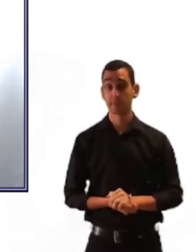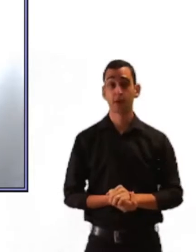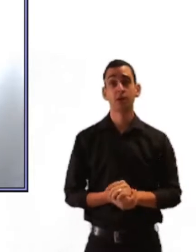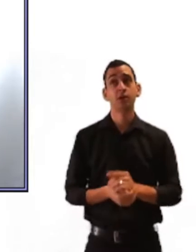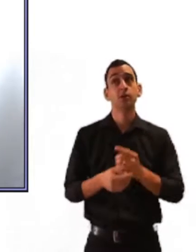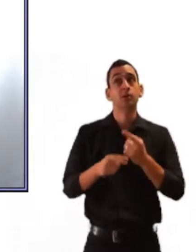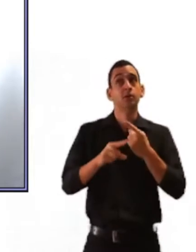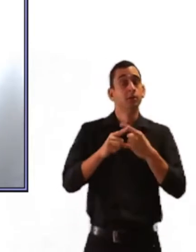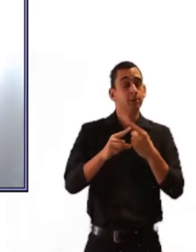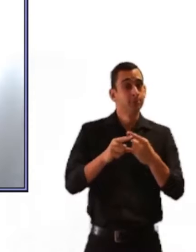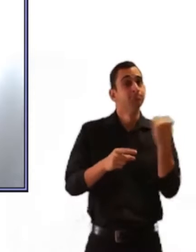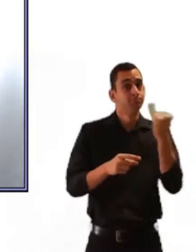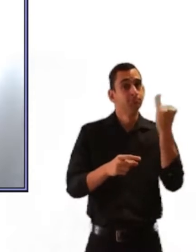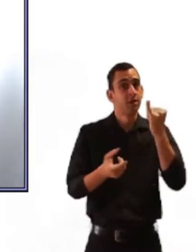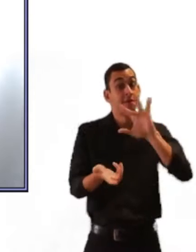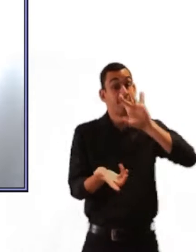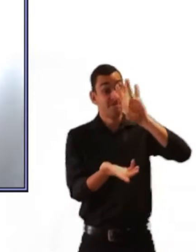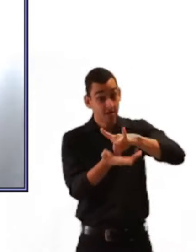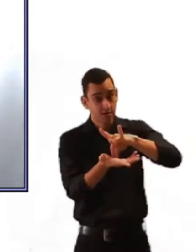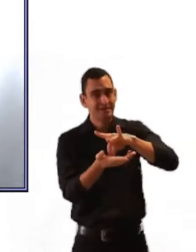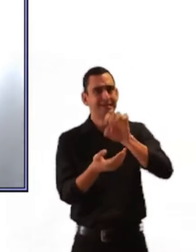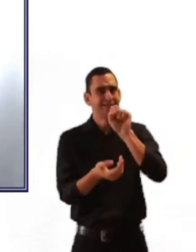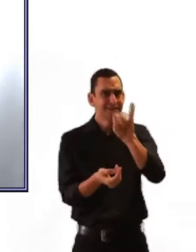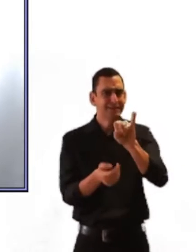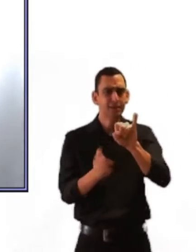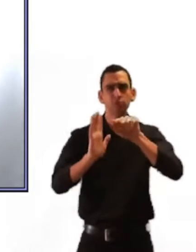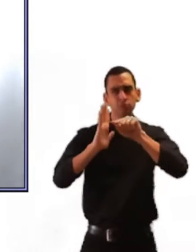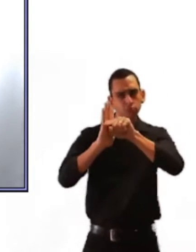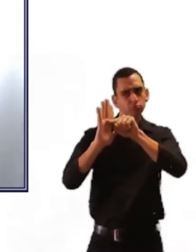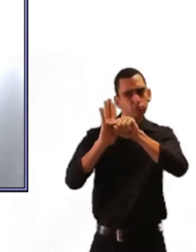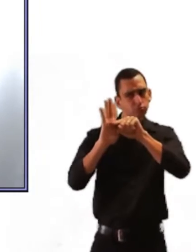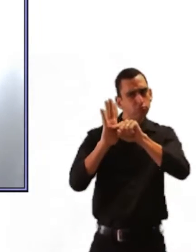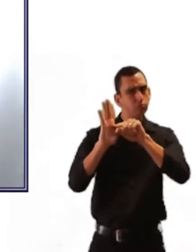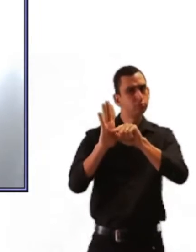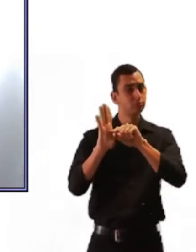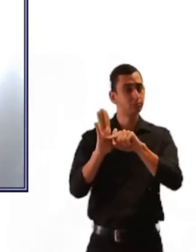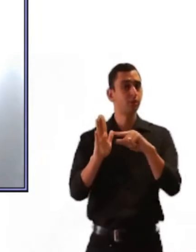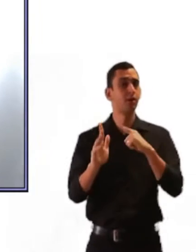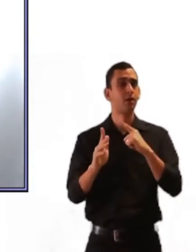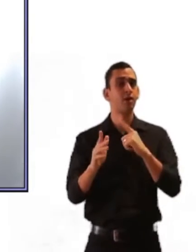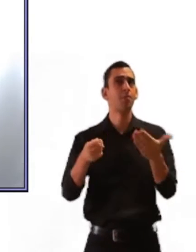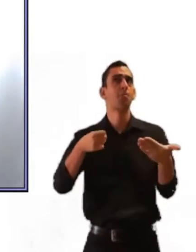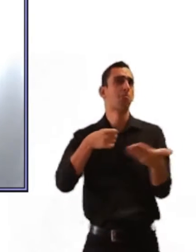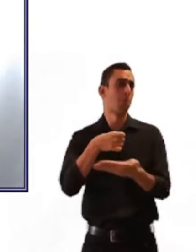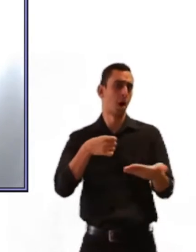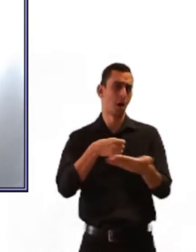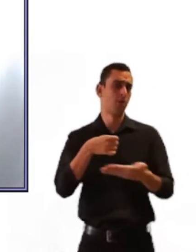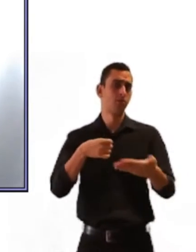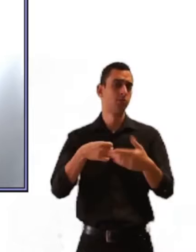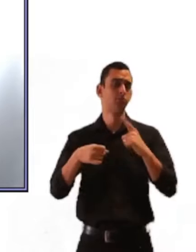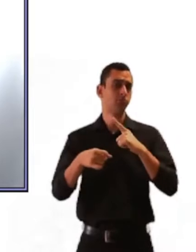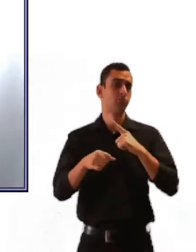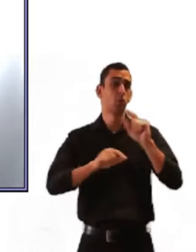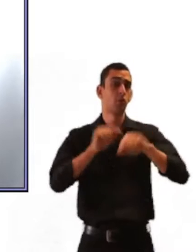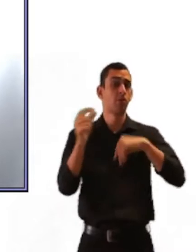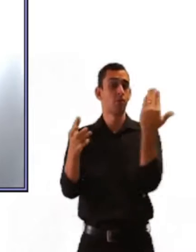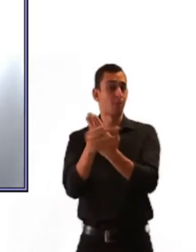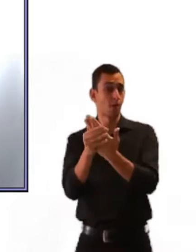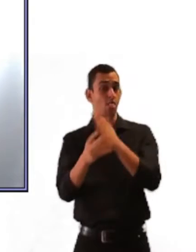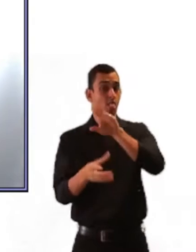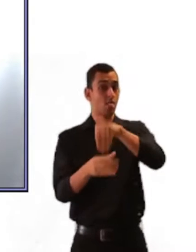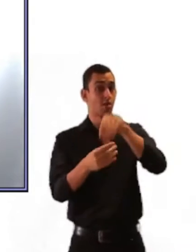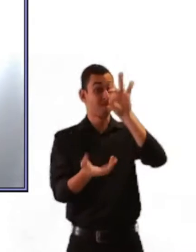uma análise, vamos dizer assim, bem superficial, a gente verifica que a verdade processual é aquilo